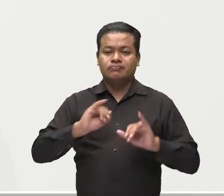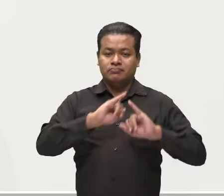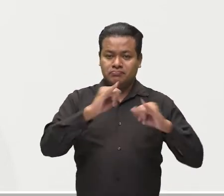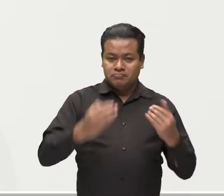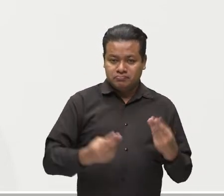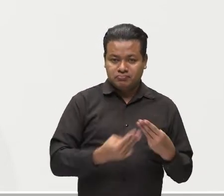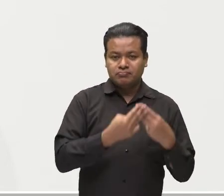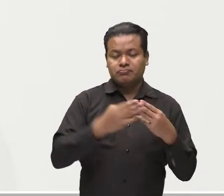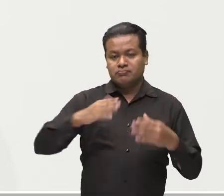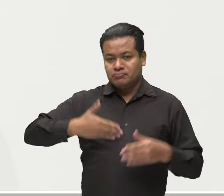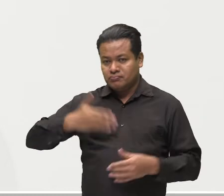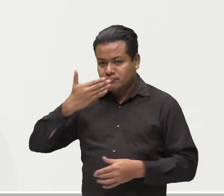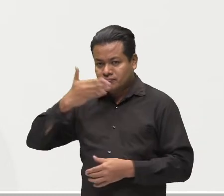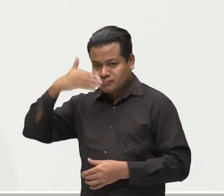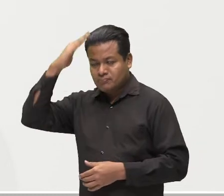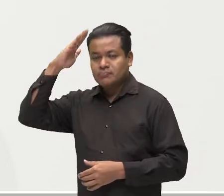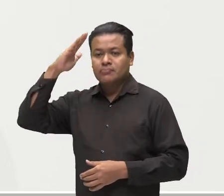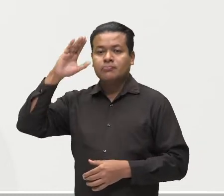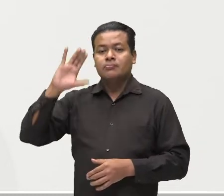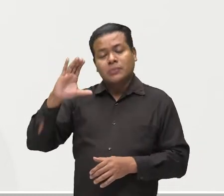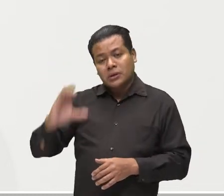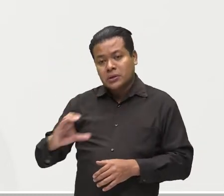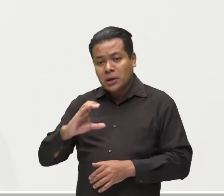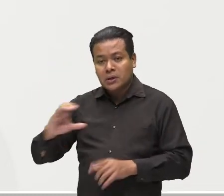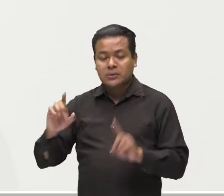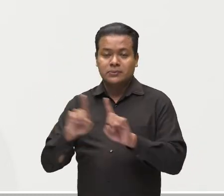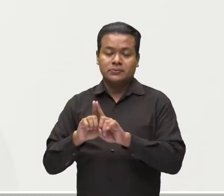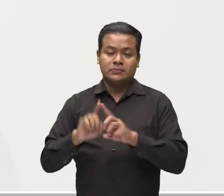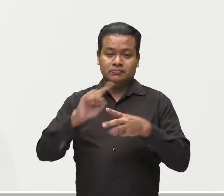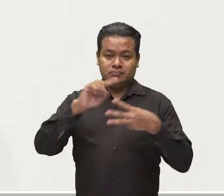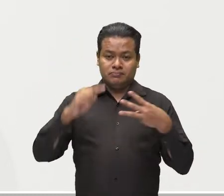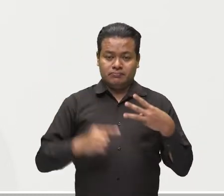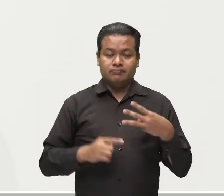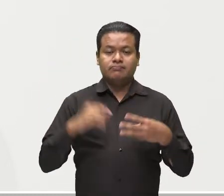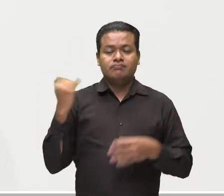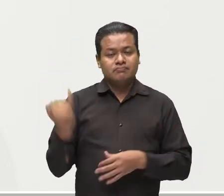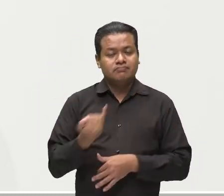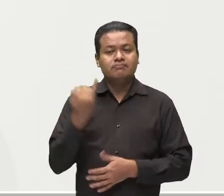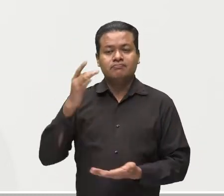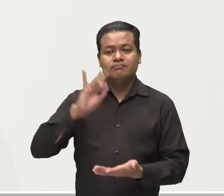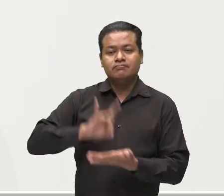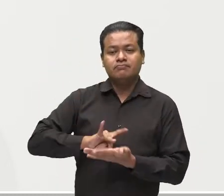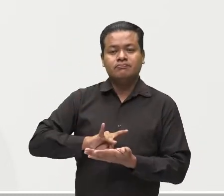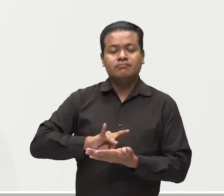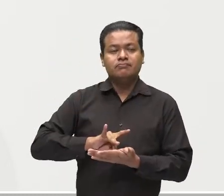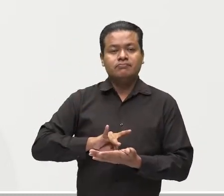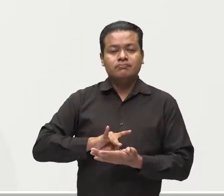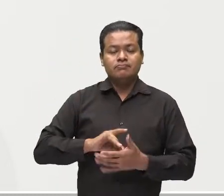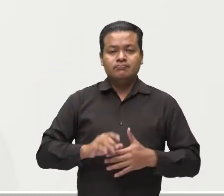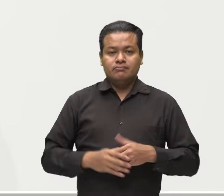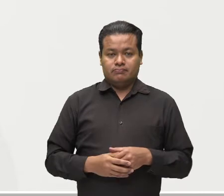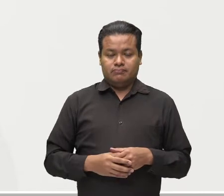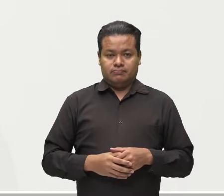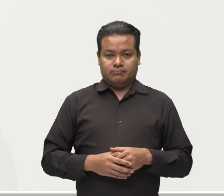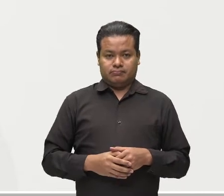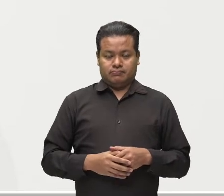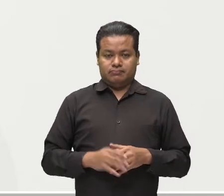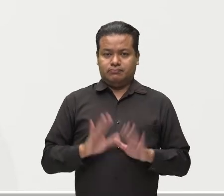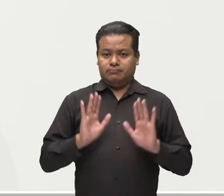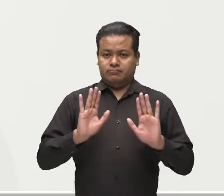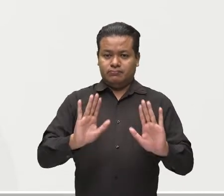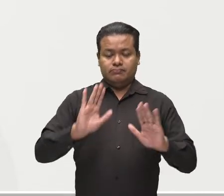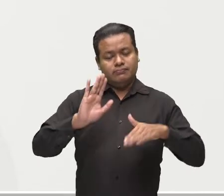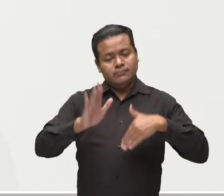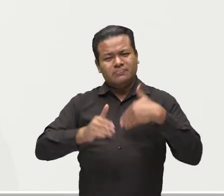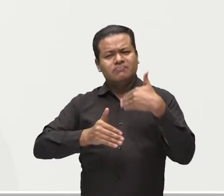quanto muçulmana, quanto até para o cristianismo também, né? Tem uma importância aí para quem tem esse tipo de crença, né? Só que ao longo do tempo,